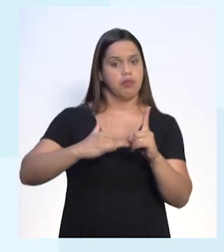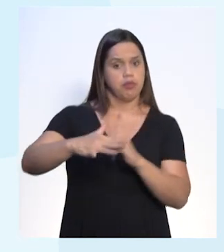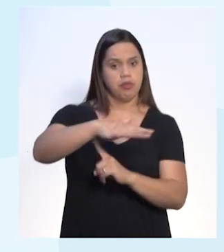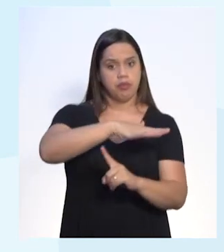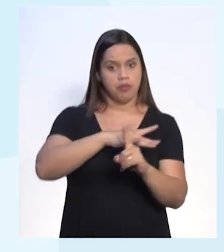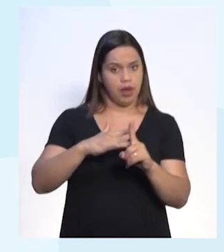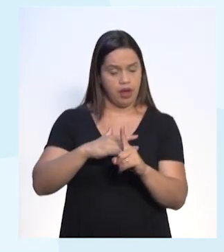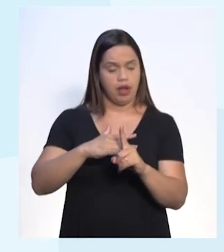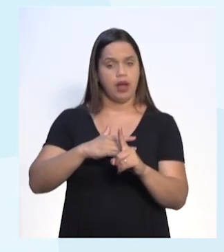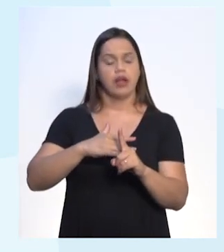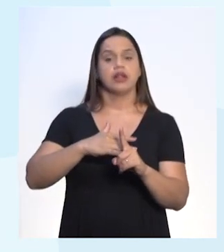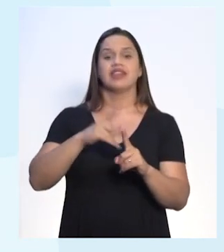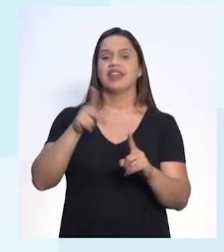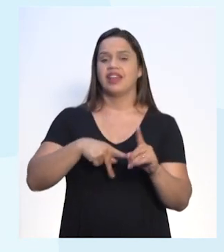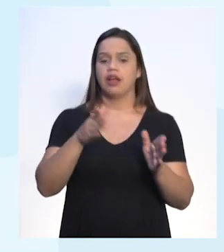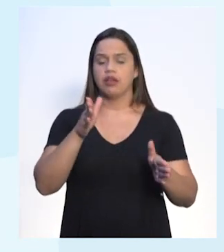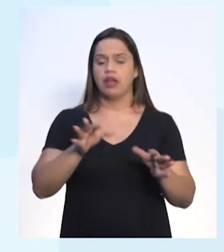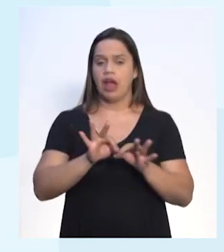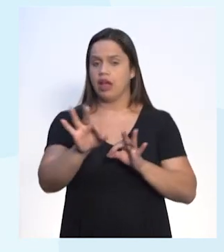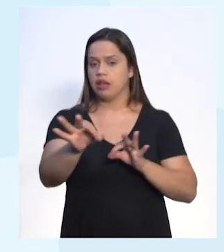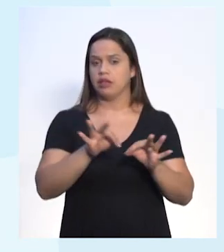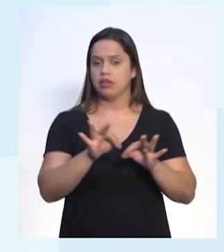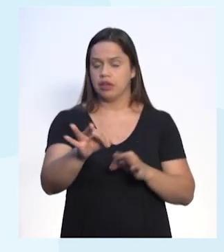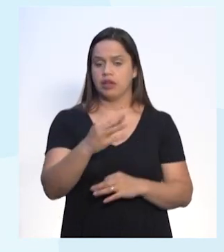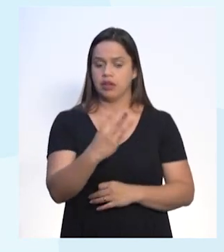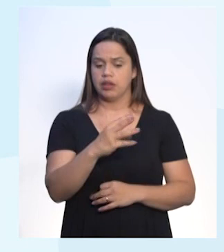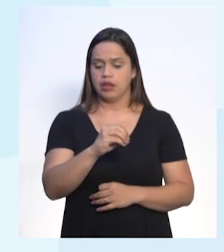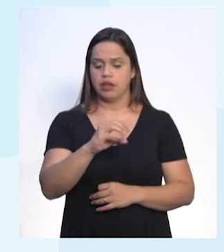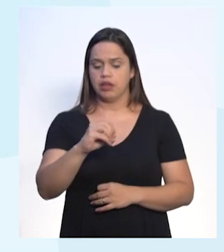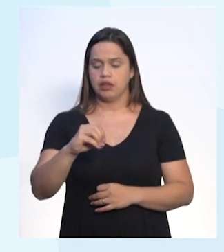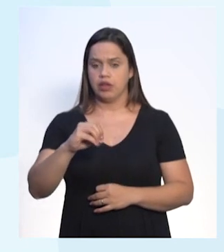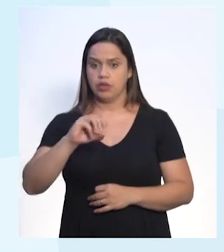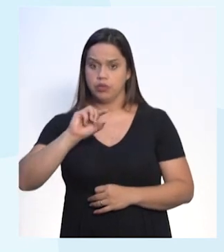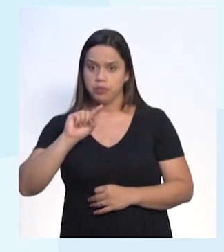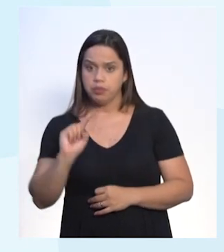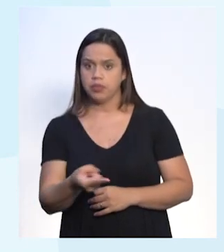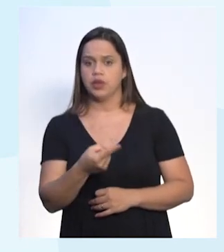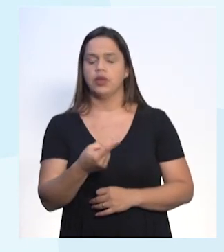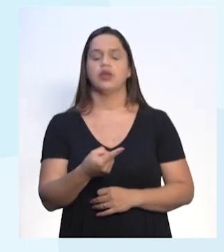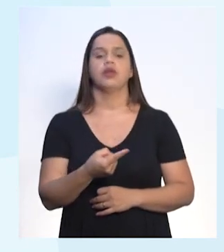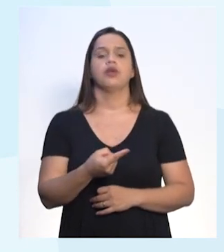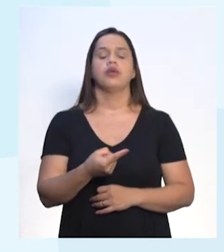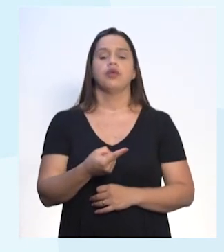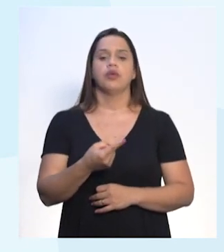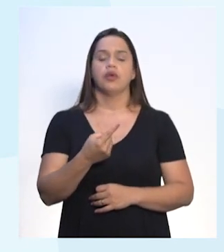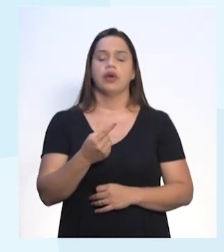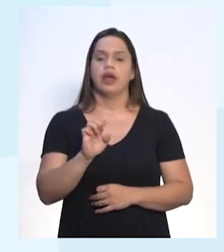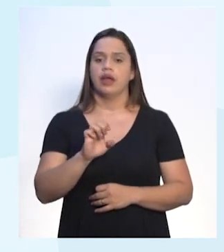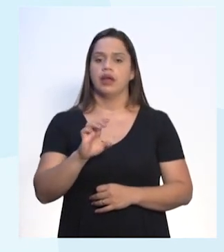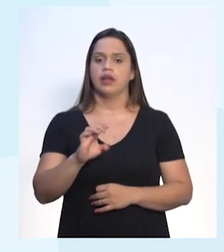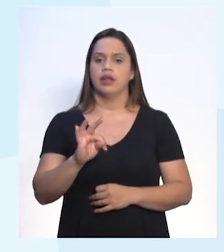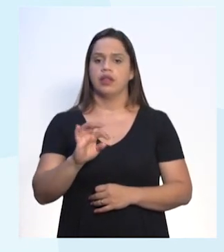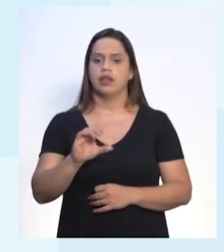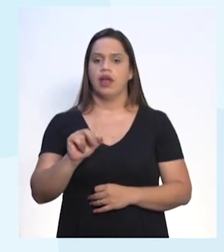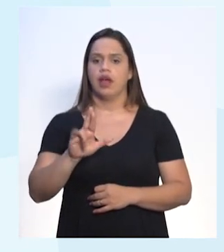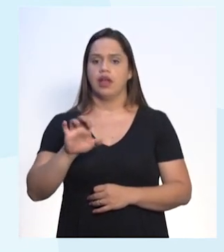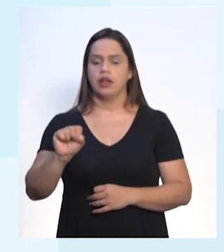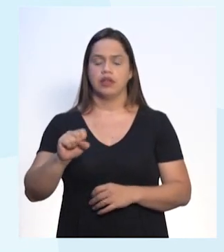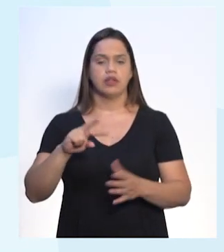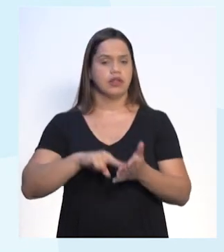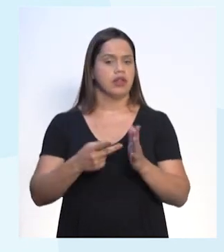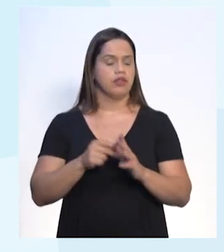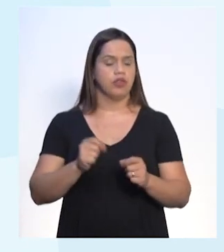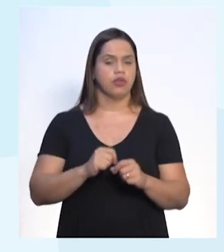vão de 300 mil hectares, né, lembrando que um hectare tem 10 mil metros quadrados, em torno aí de um campo